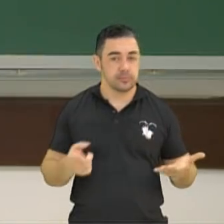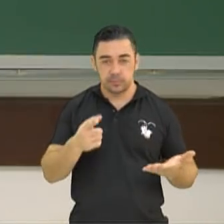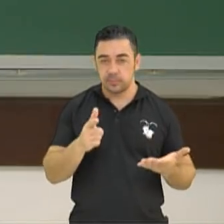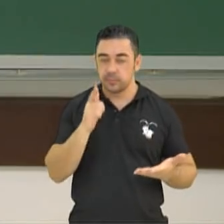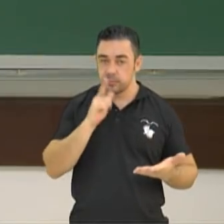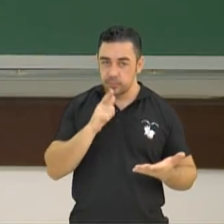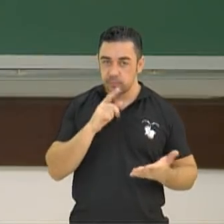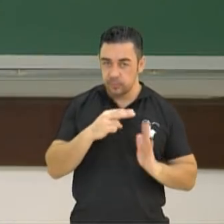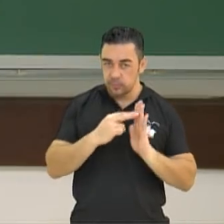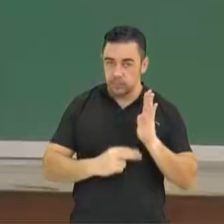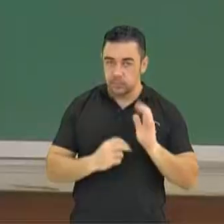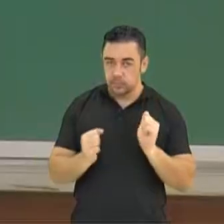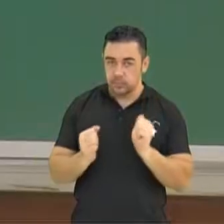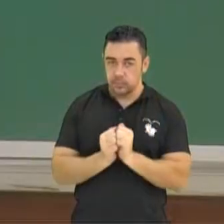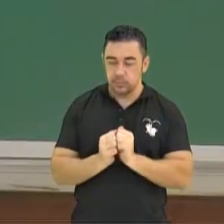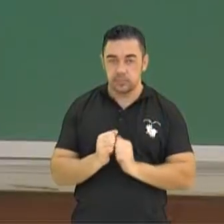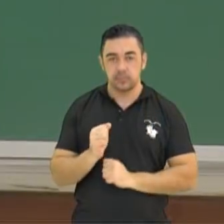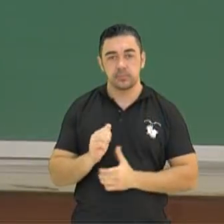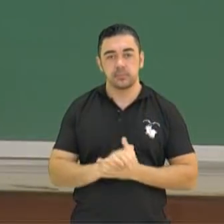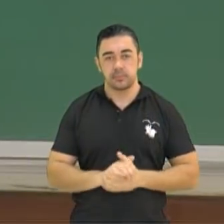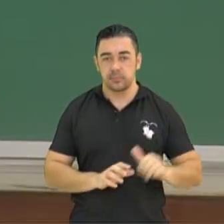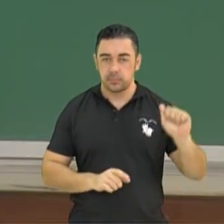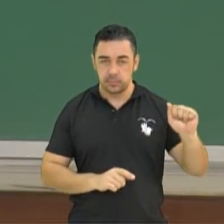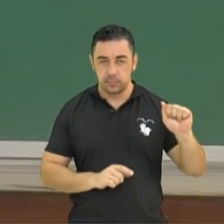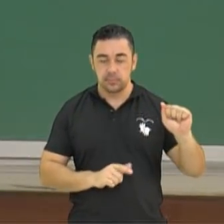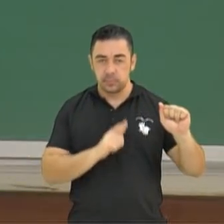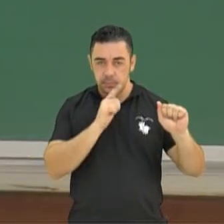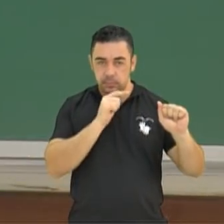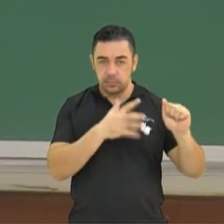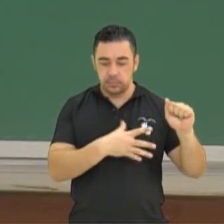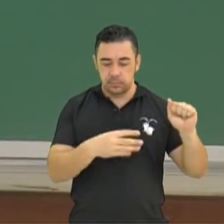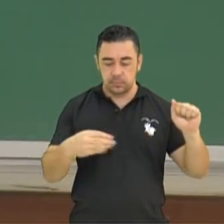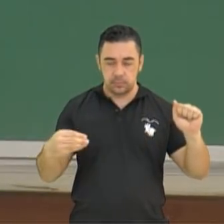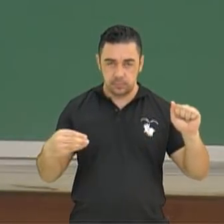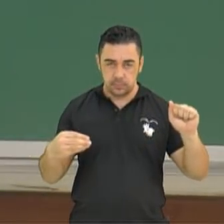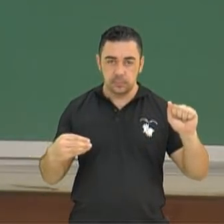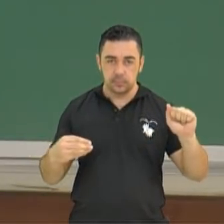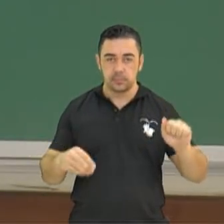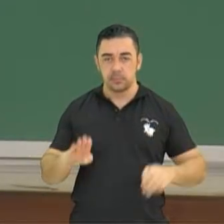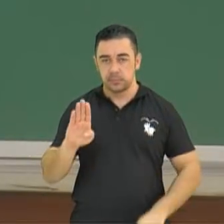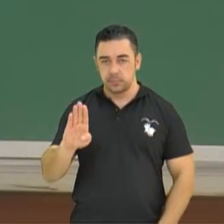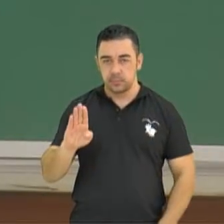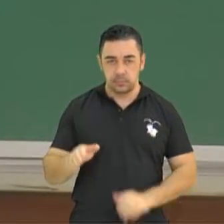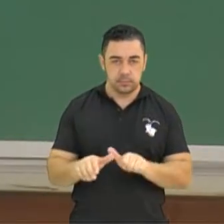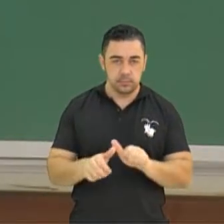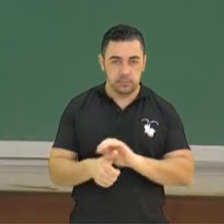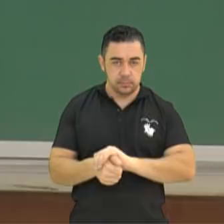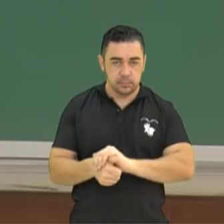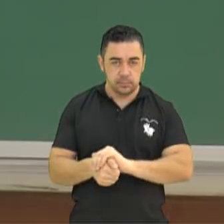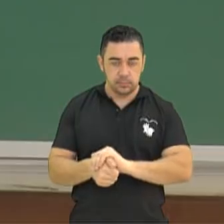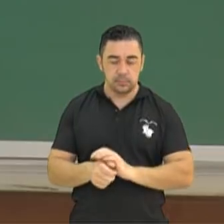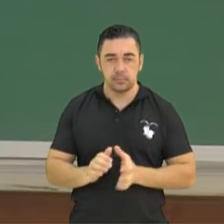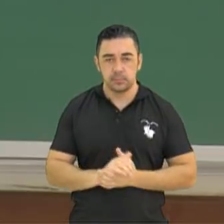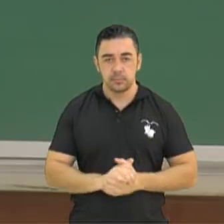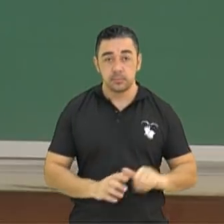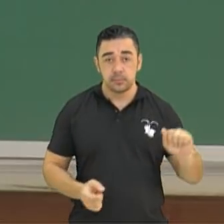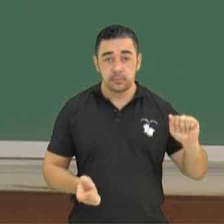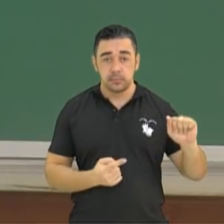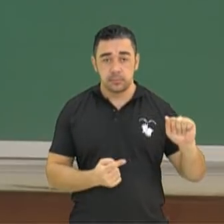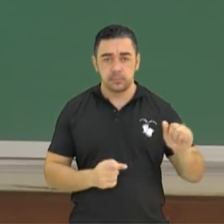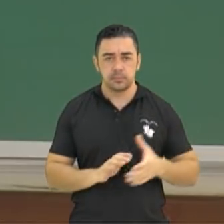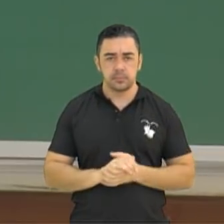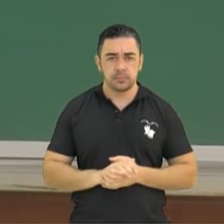gente? Conseguiram? Vamos ler junto? Então, ó, animal A, uma água-viva, animal B, uma tartaruga. Bem bonitos os dois ali, ó. O animal A